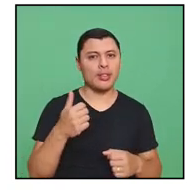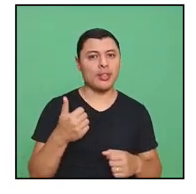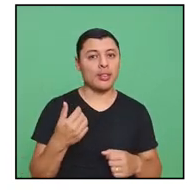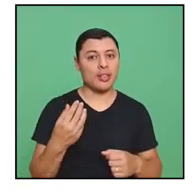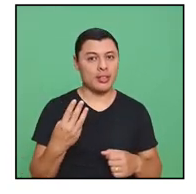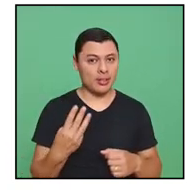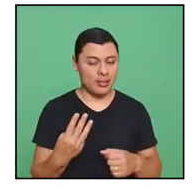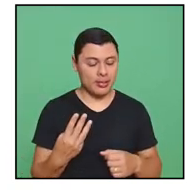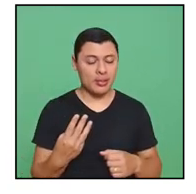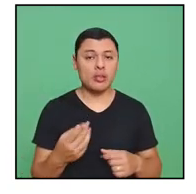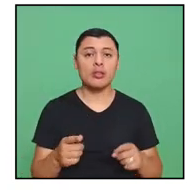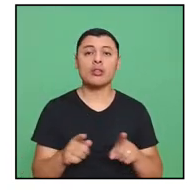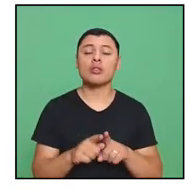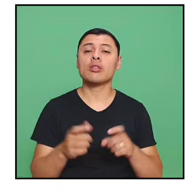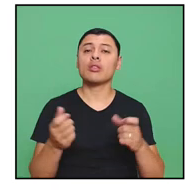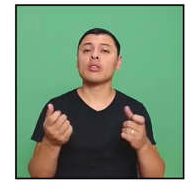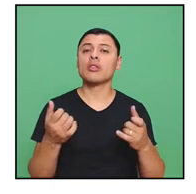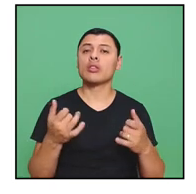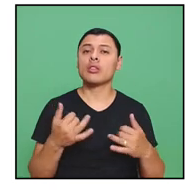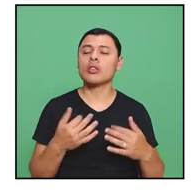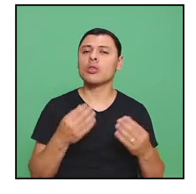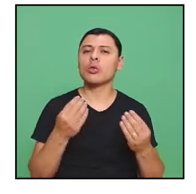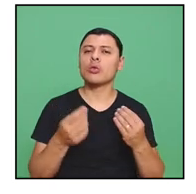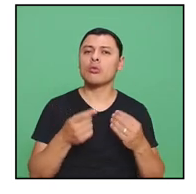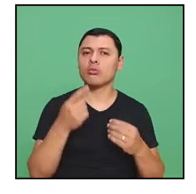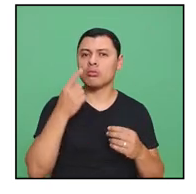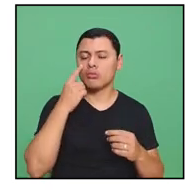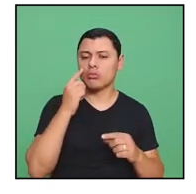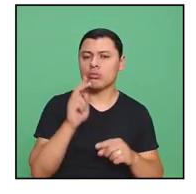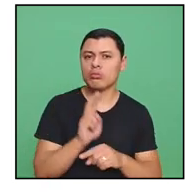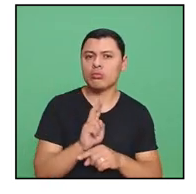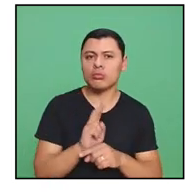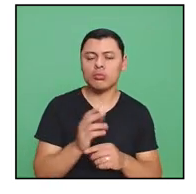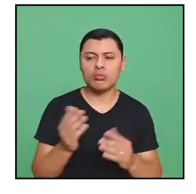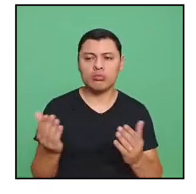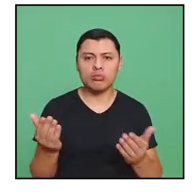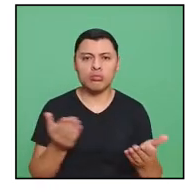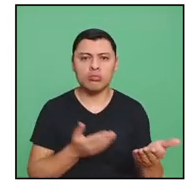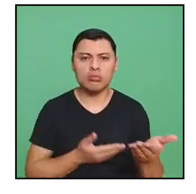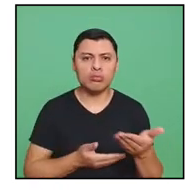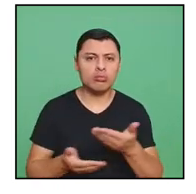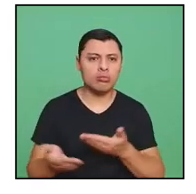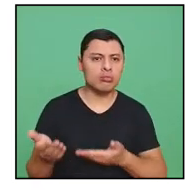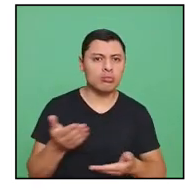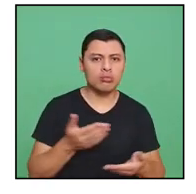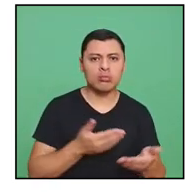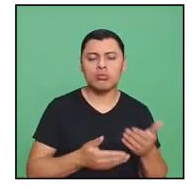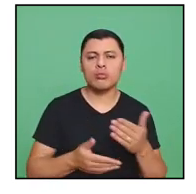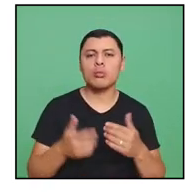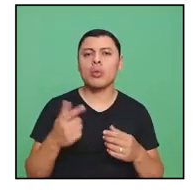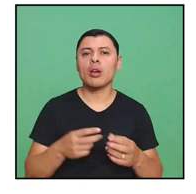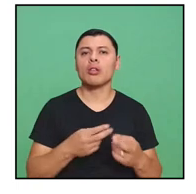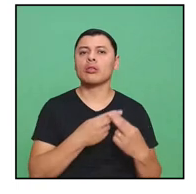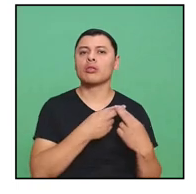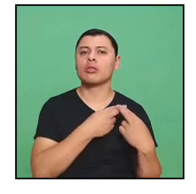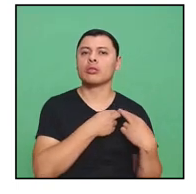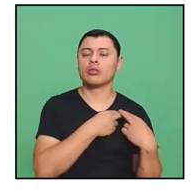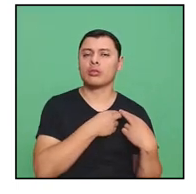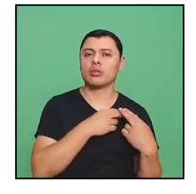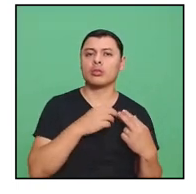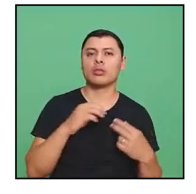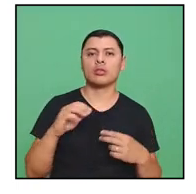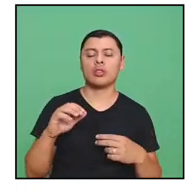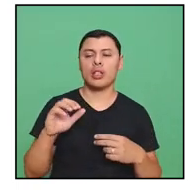e explicar um pouco de como você vê essas relações hoje, e meio que o papel do Acerola Autônoma